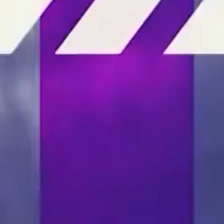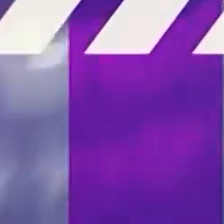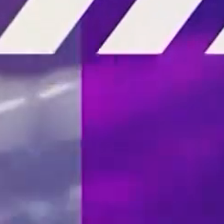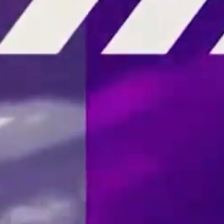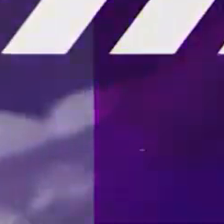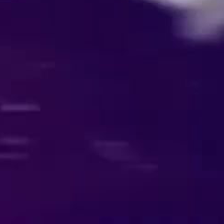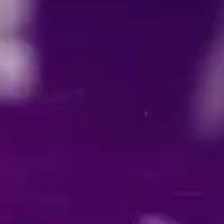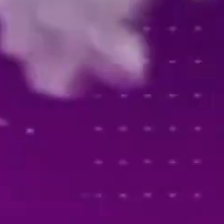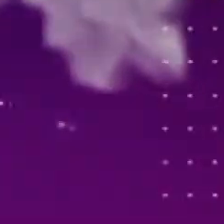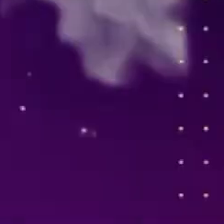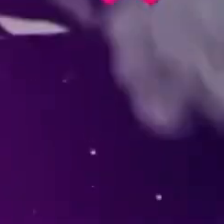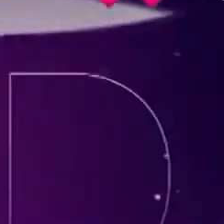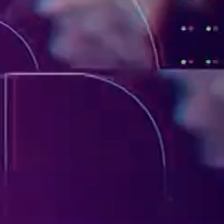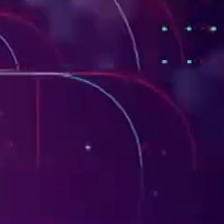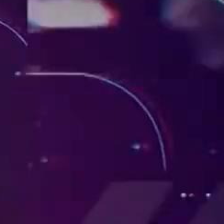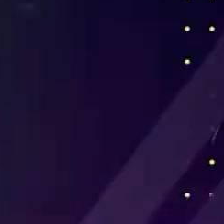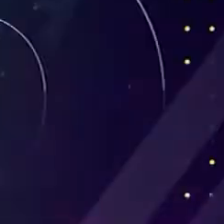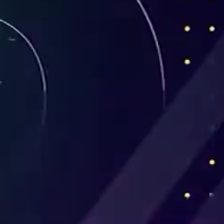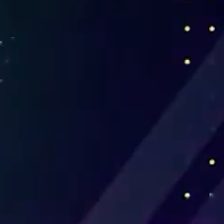E aí